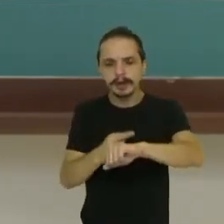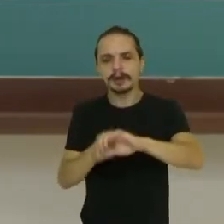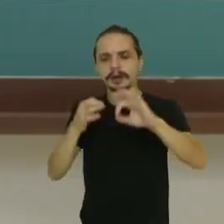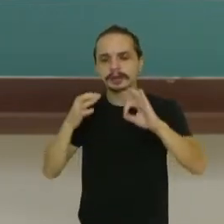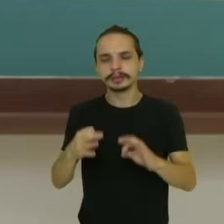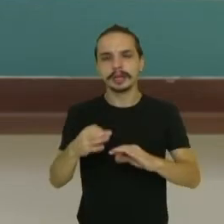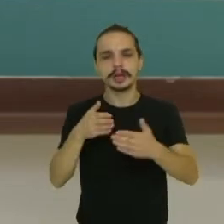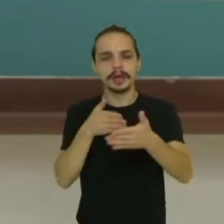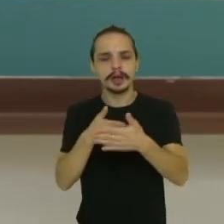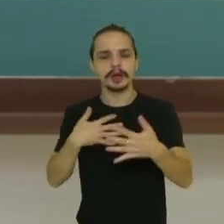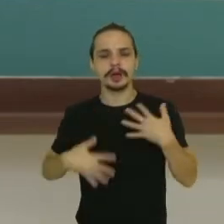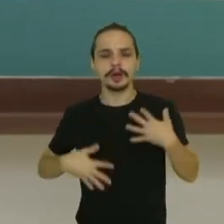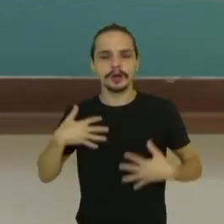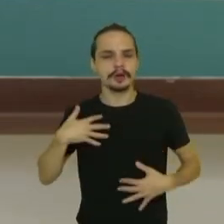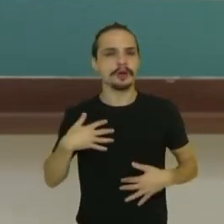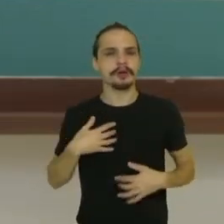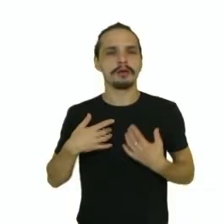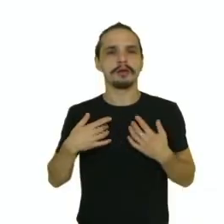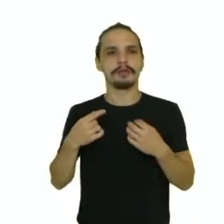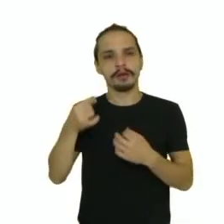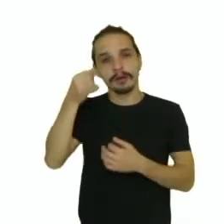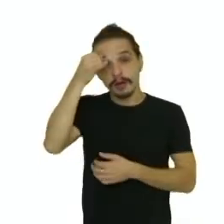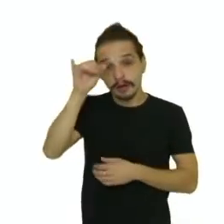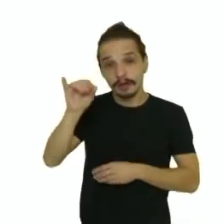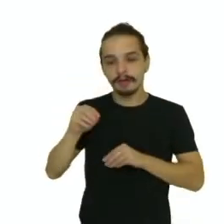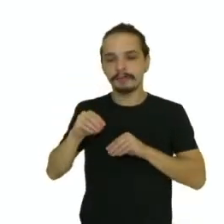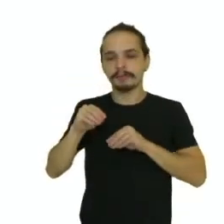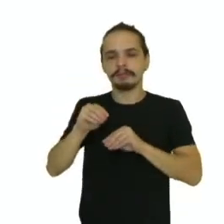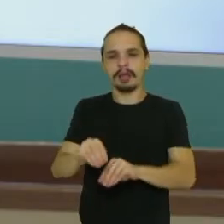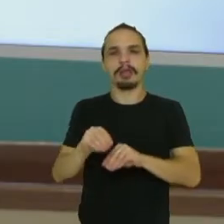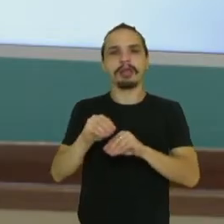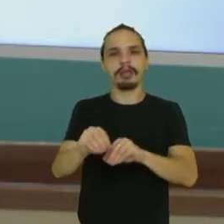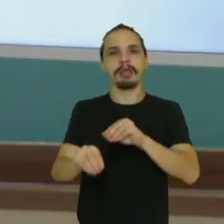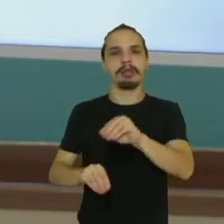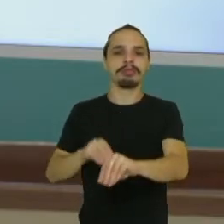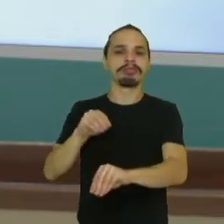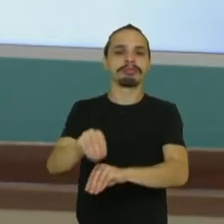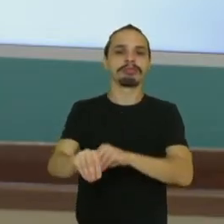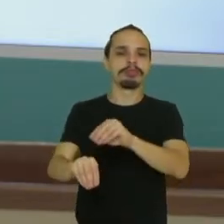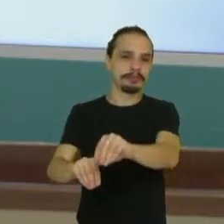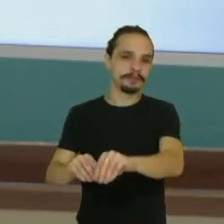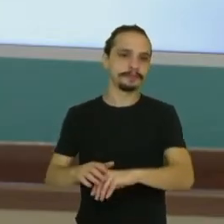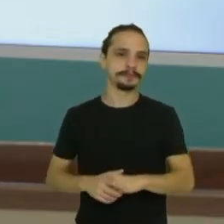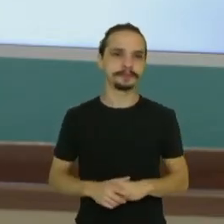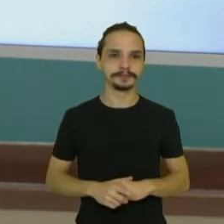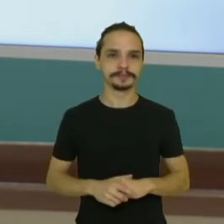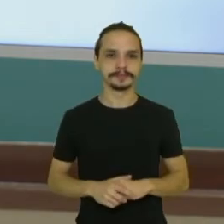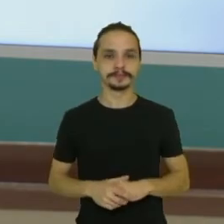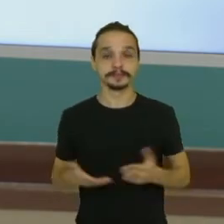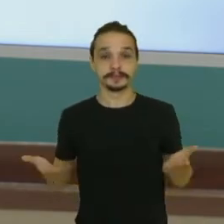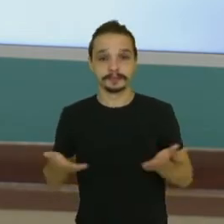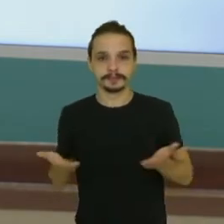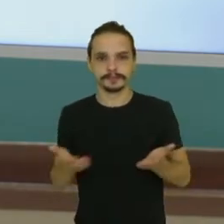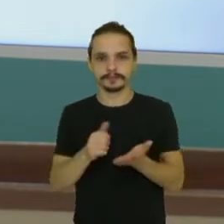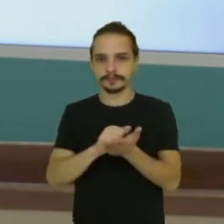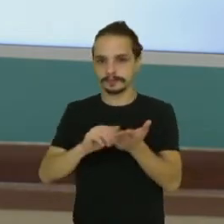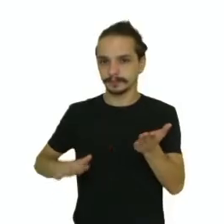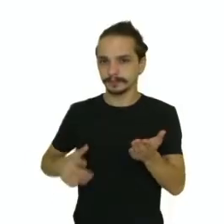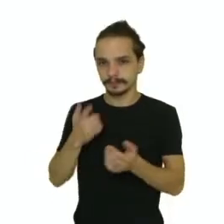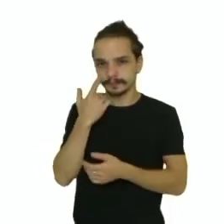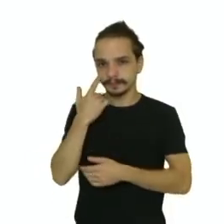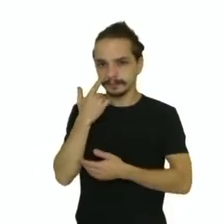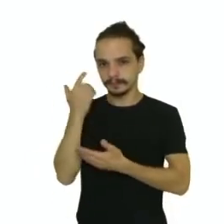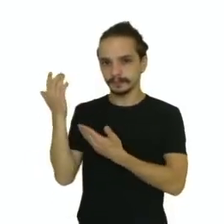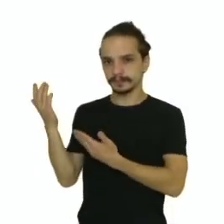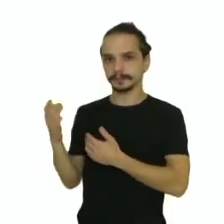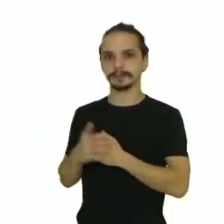o limite do seu corpo e lembre-se evite a procrastinação Beleza agora a gente tem uma atividade Olha só